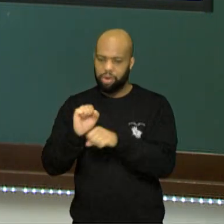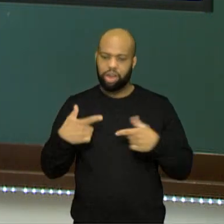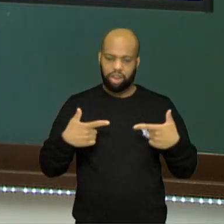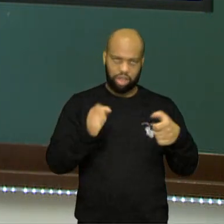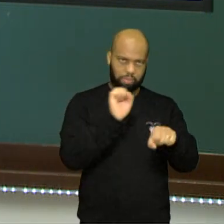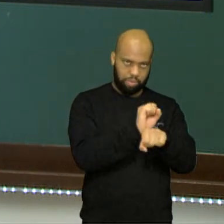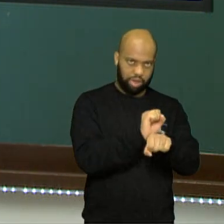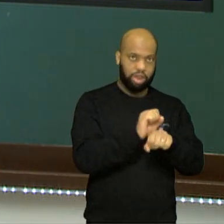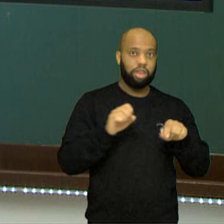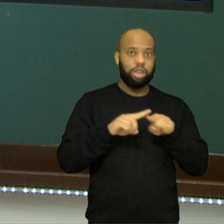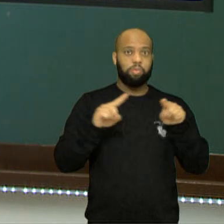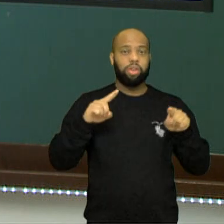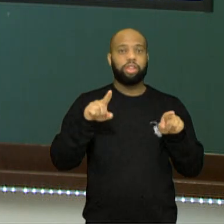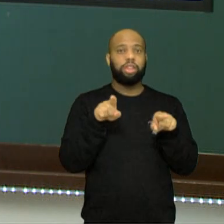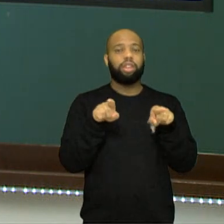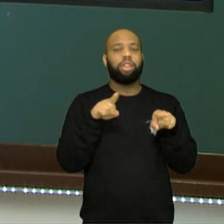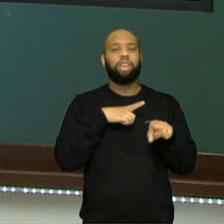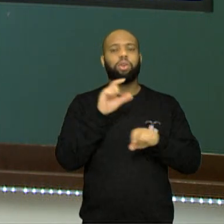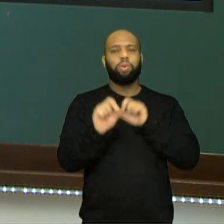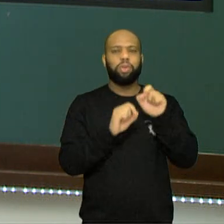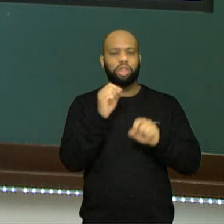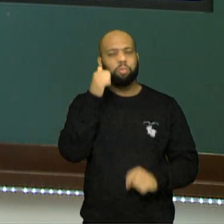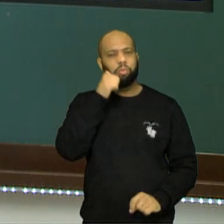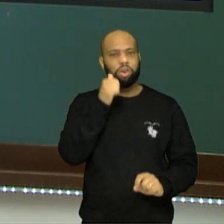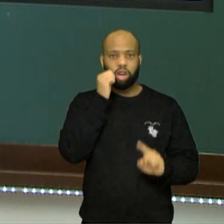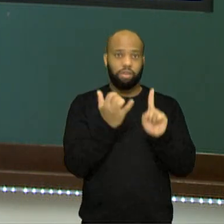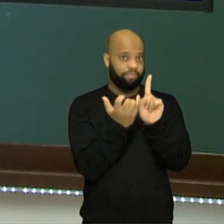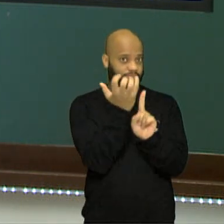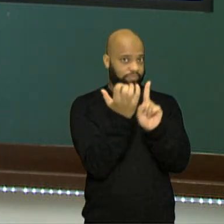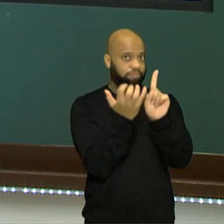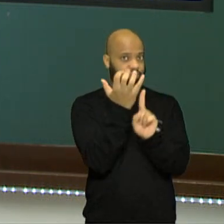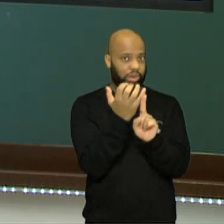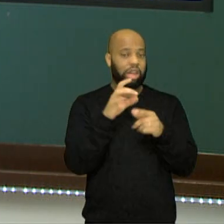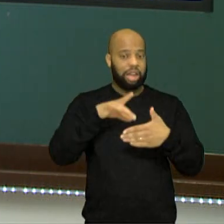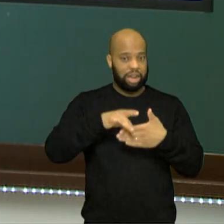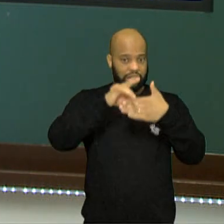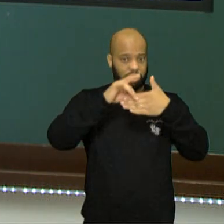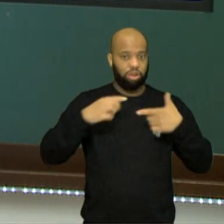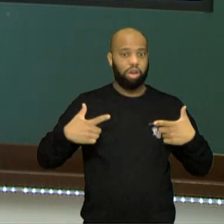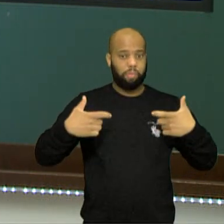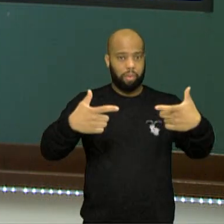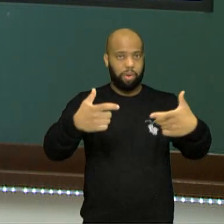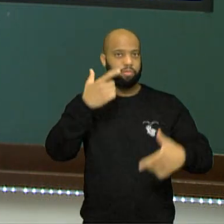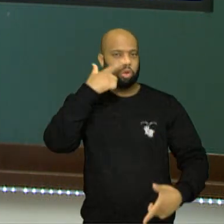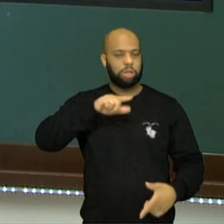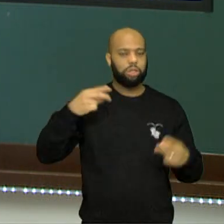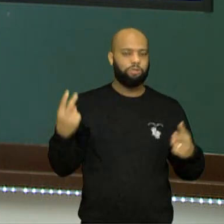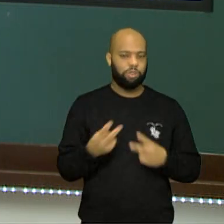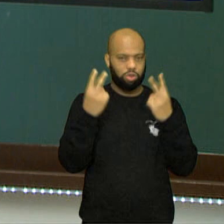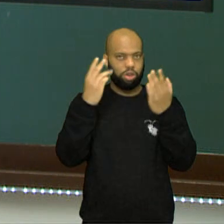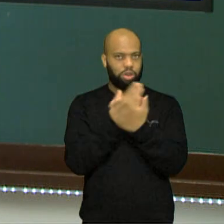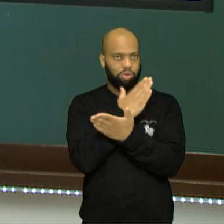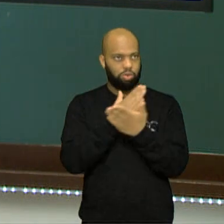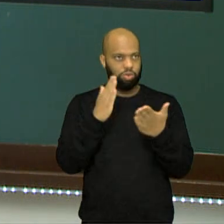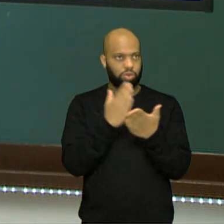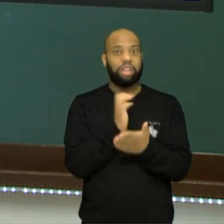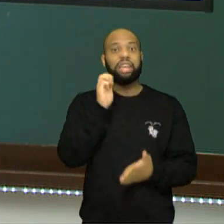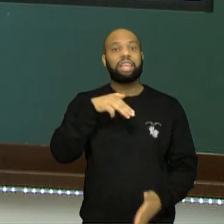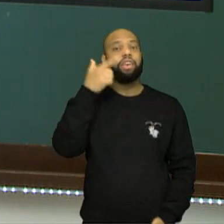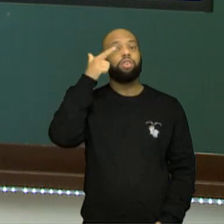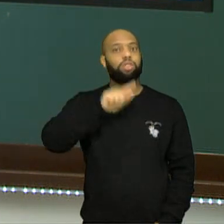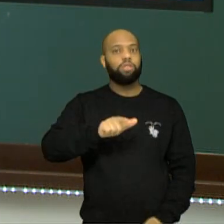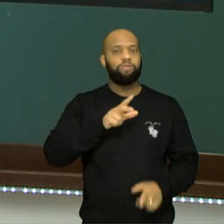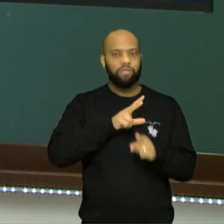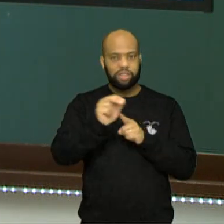papel de Joana d'Arc, uma camponesa que liderou o exército francês em importantes vitórias. E a guerra terminou com a vitória da